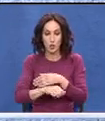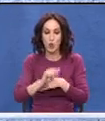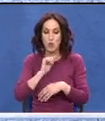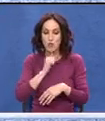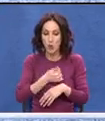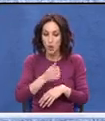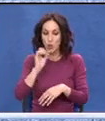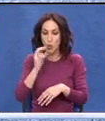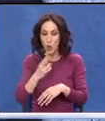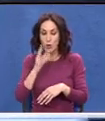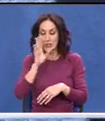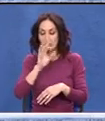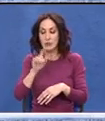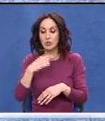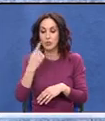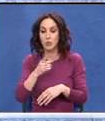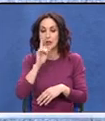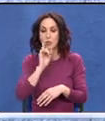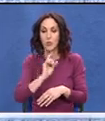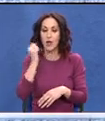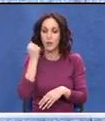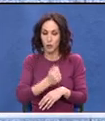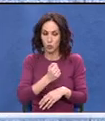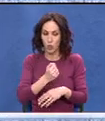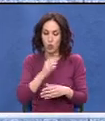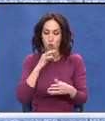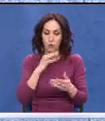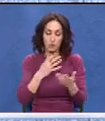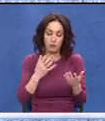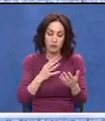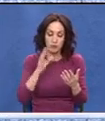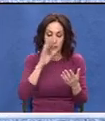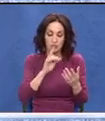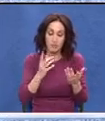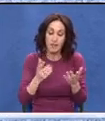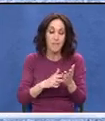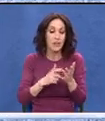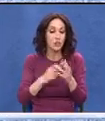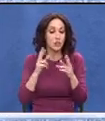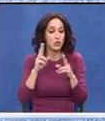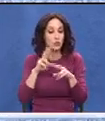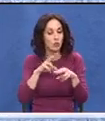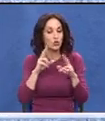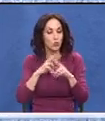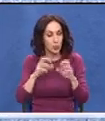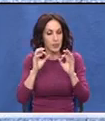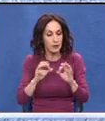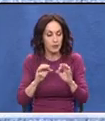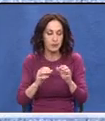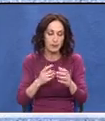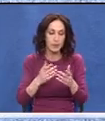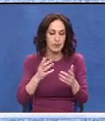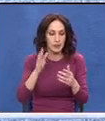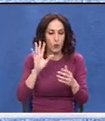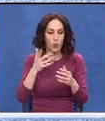então é morta ou se foi de alguma maneira morta pela mãe é isso que falta é apurar na autópsia a esta e